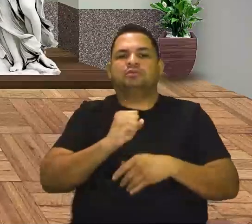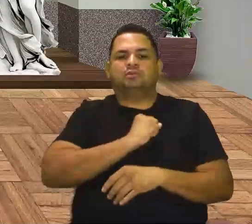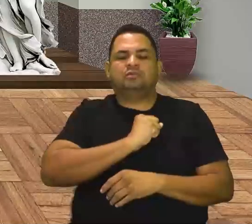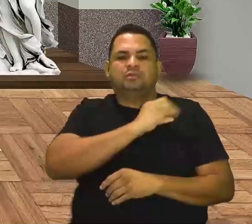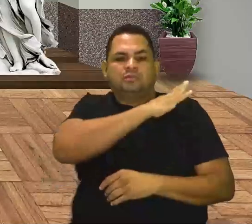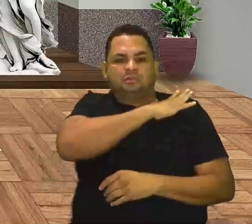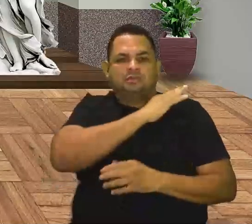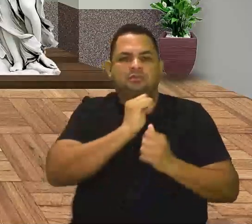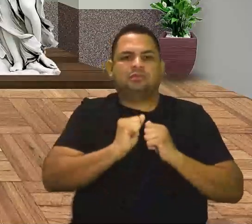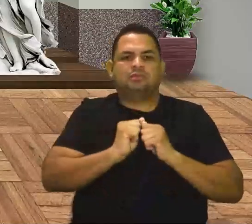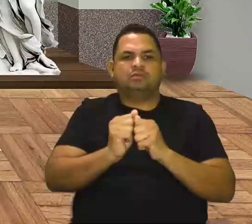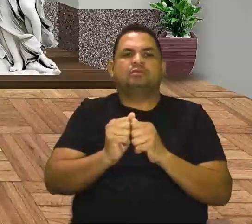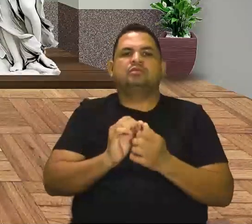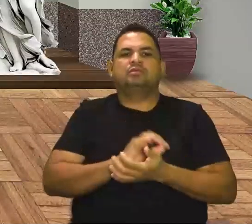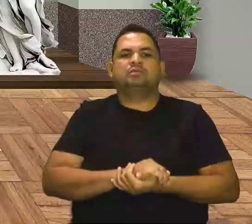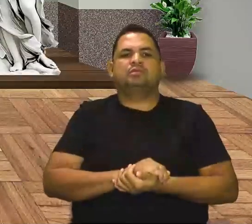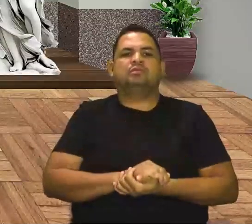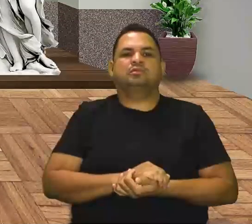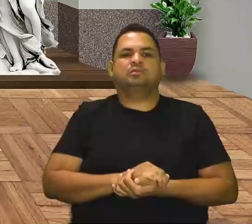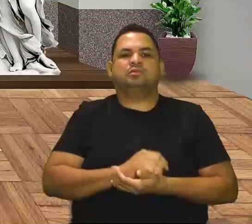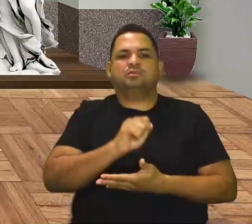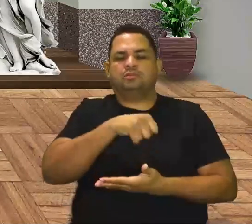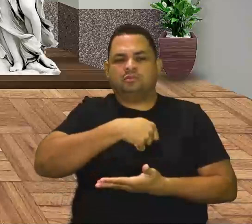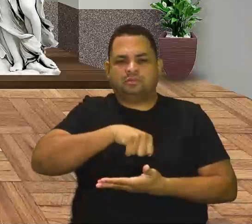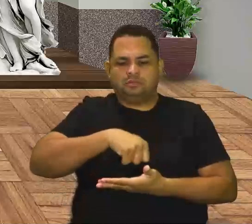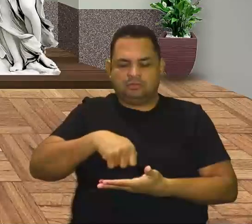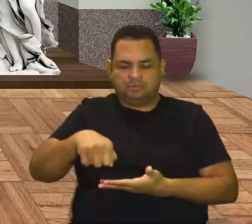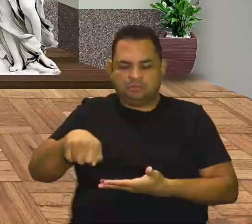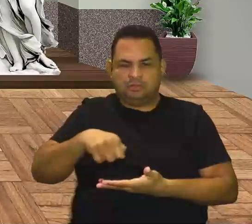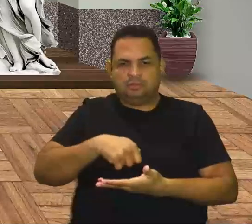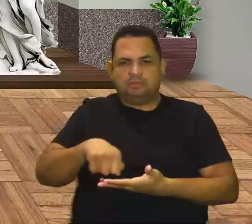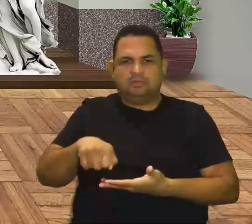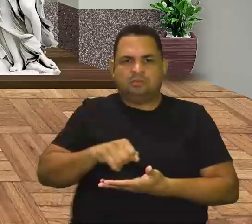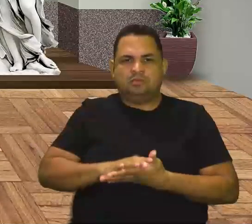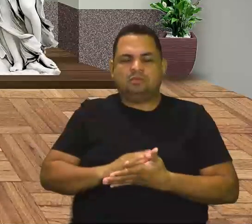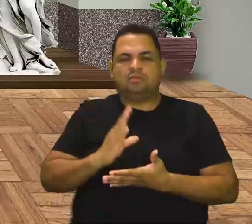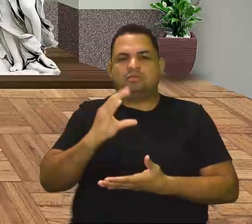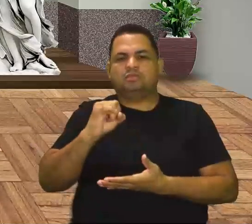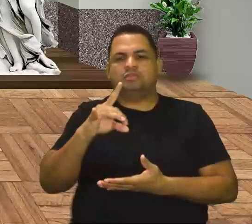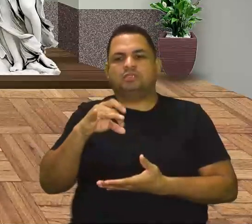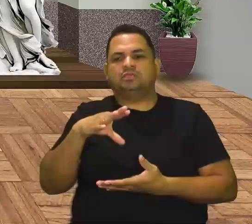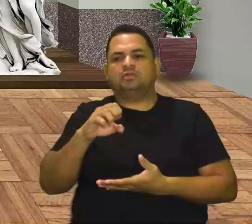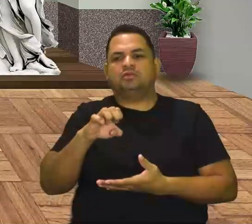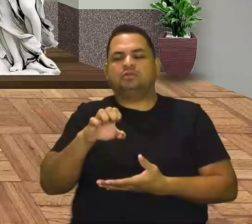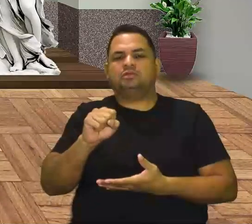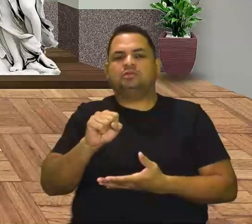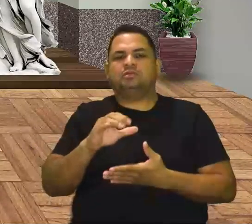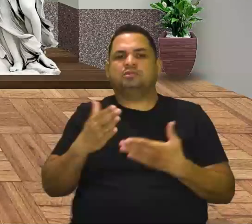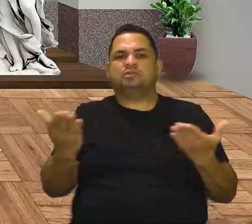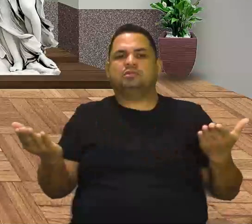nessa incursão. E ele vai estar escrevendo Os Sertões,